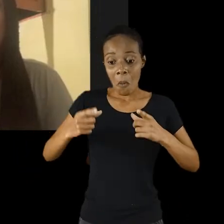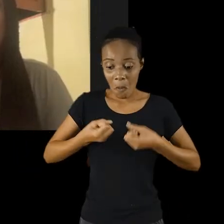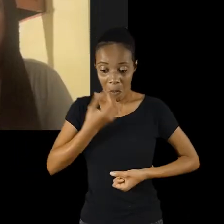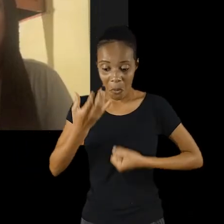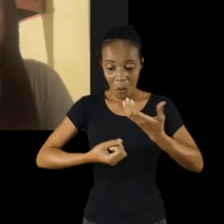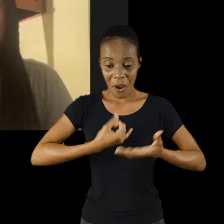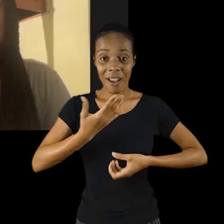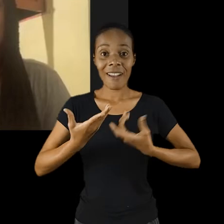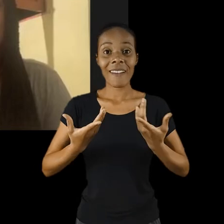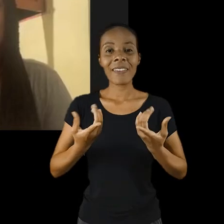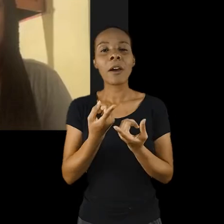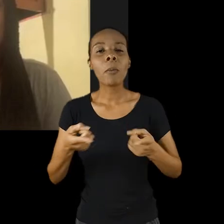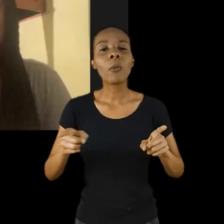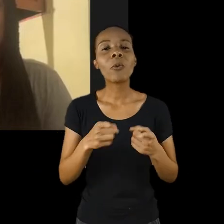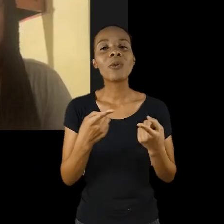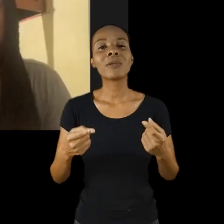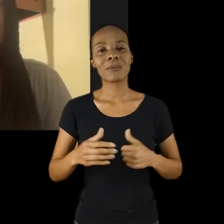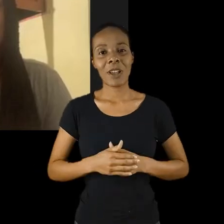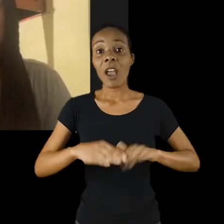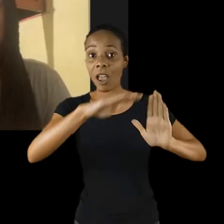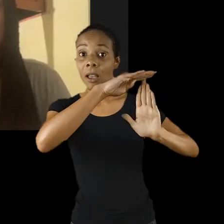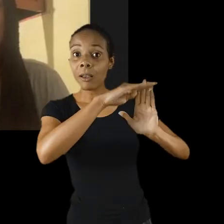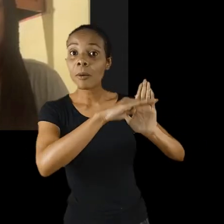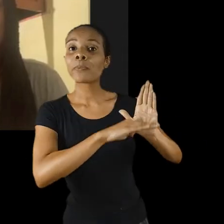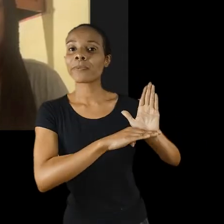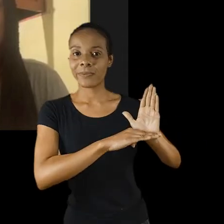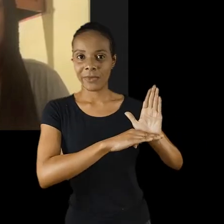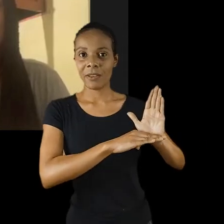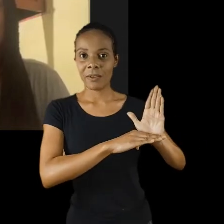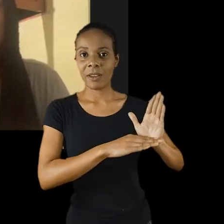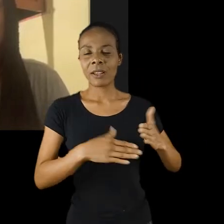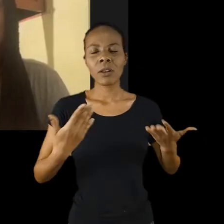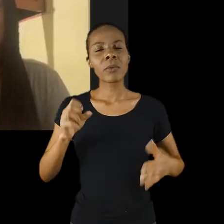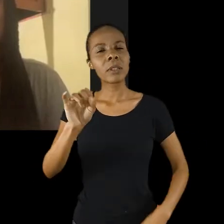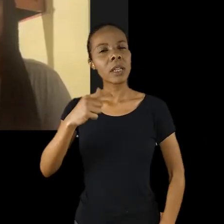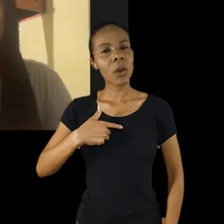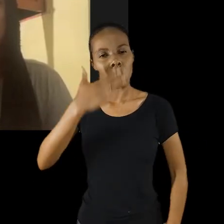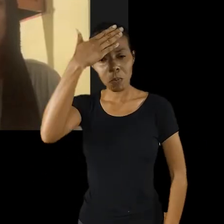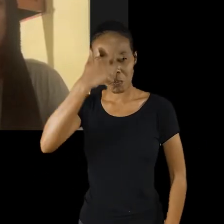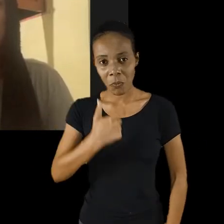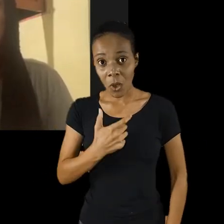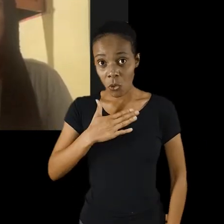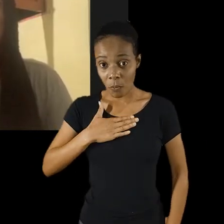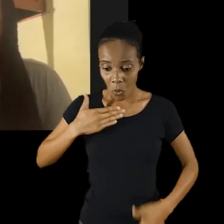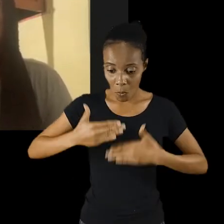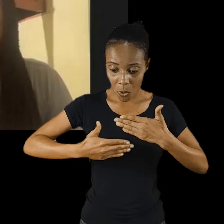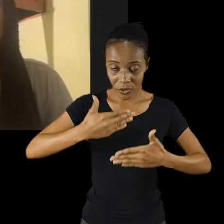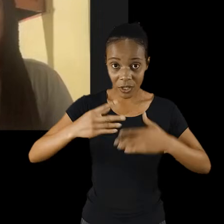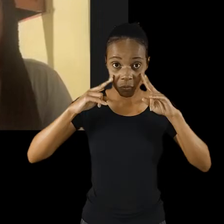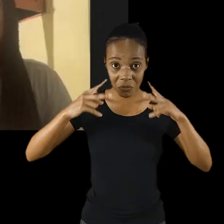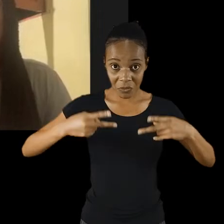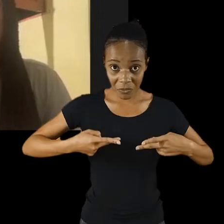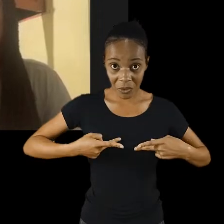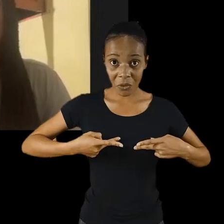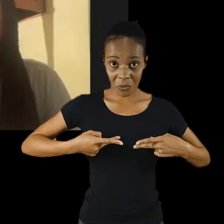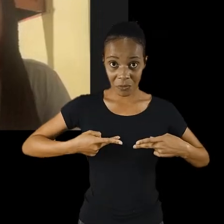outras coisas, né? É pautado em cima disso. Então, se eu parar no meu processo de autoconhecimento, mesmo com todo medo, a minha arte também, ela para.